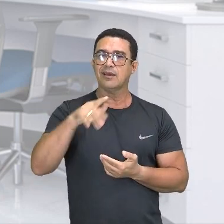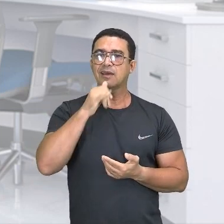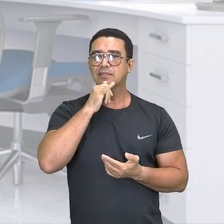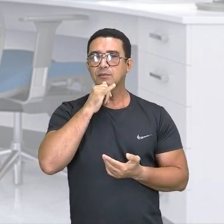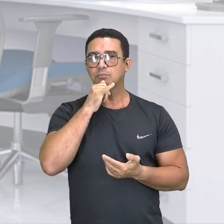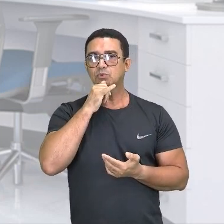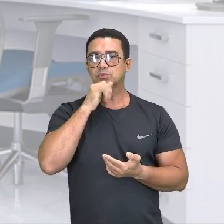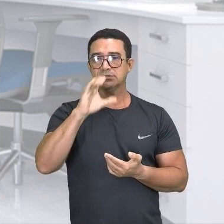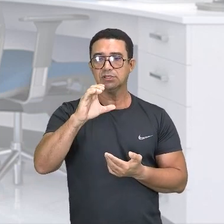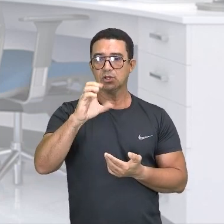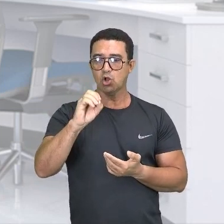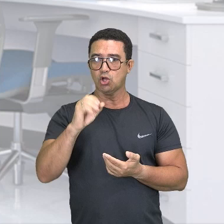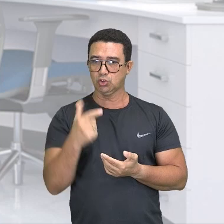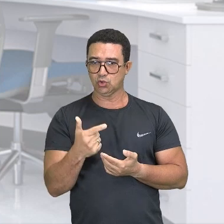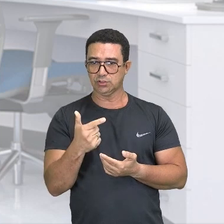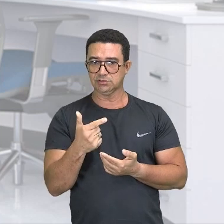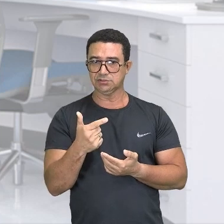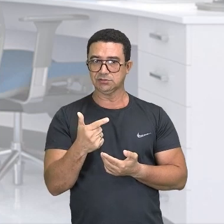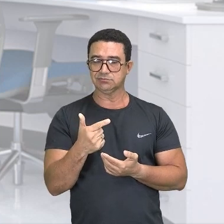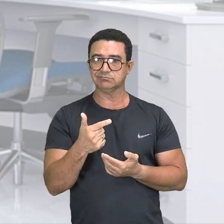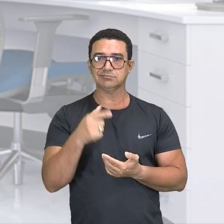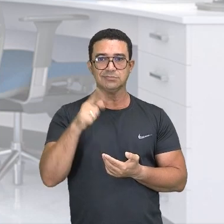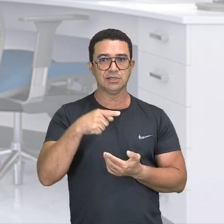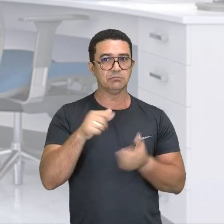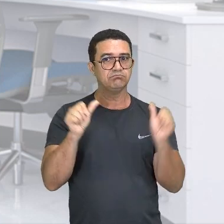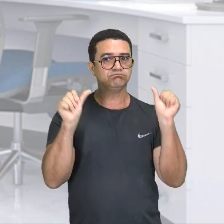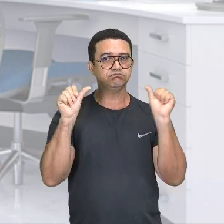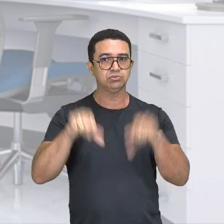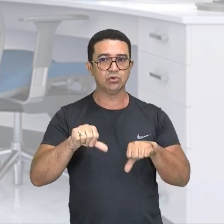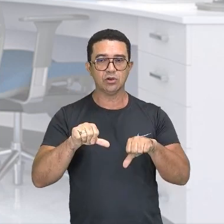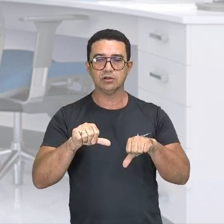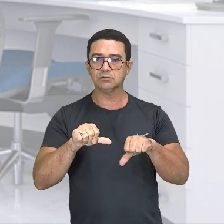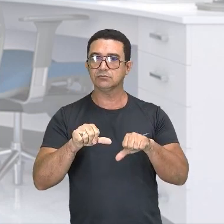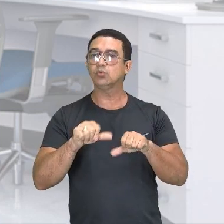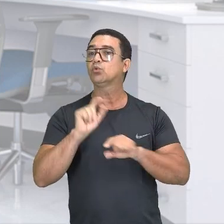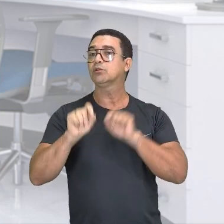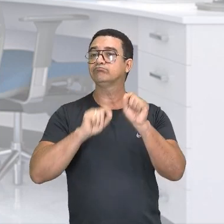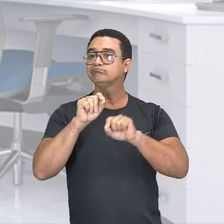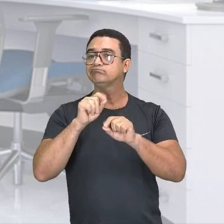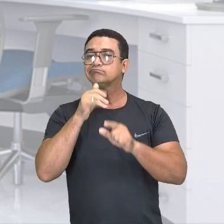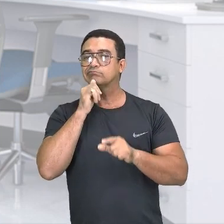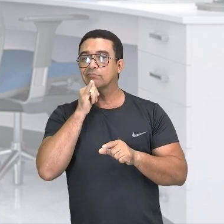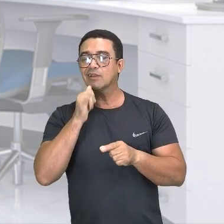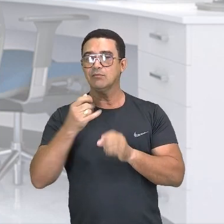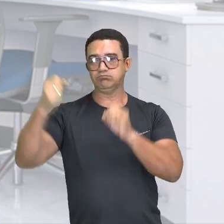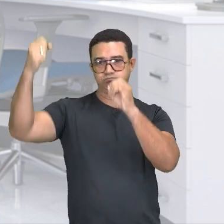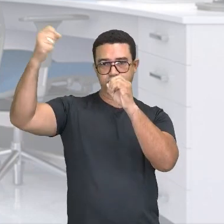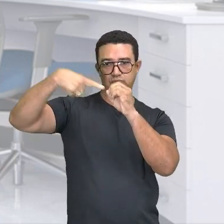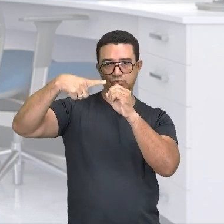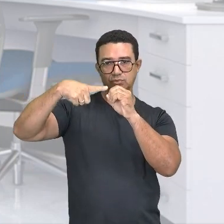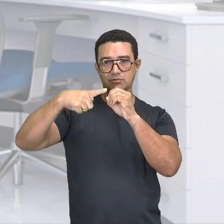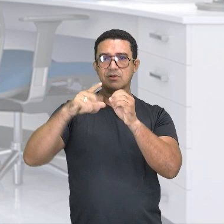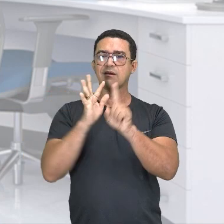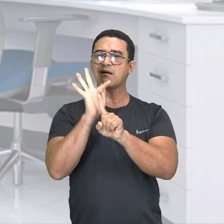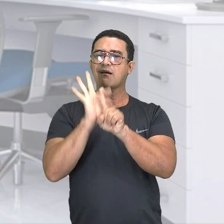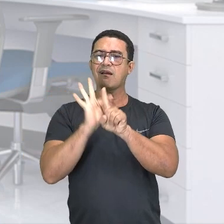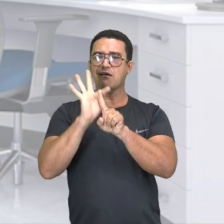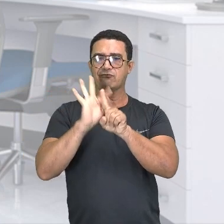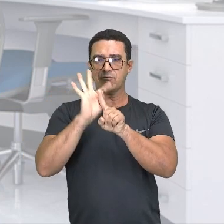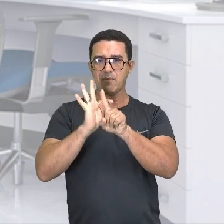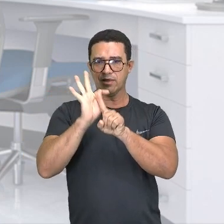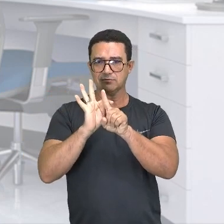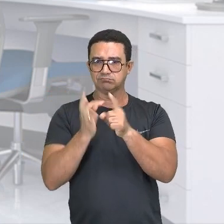muitos como o grande causador do aquecimento global, porque ele intensifica o efeito